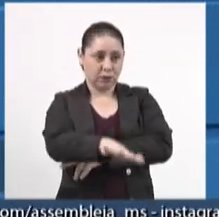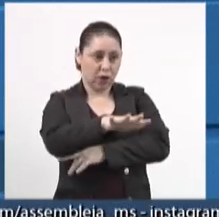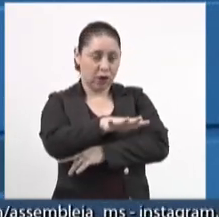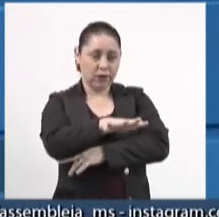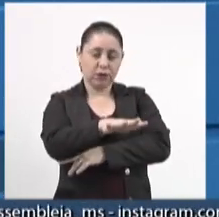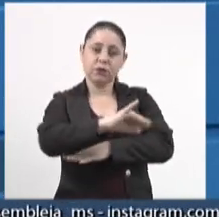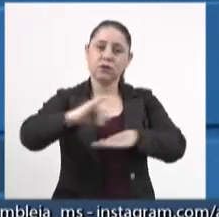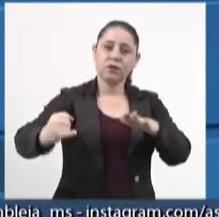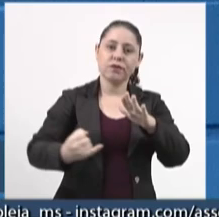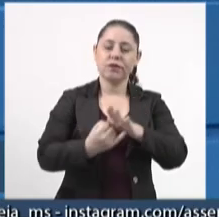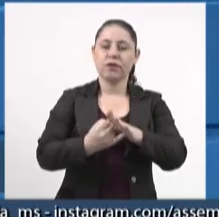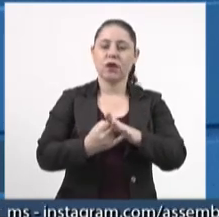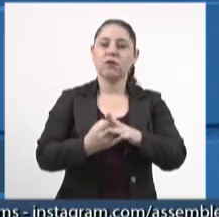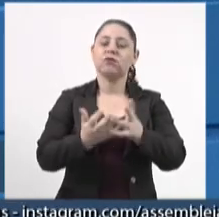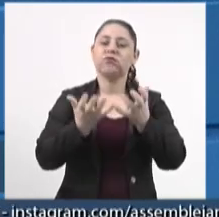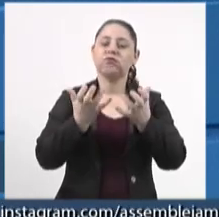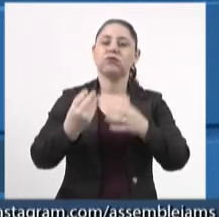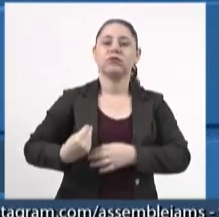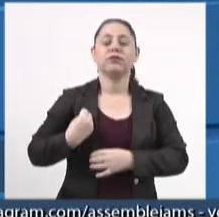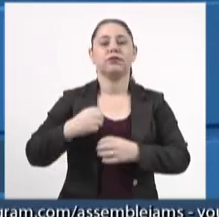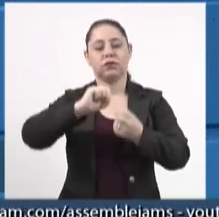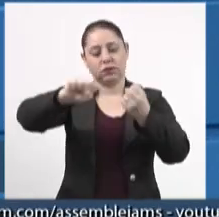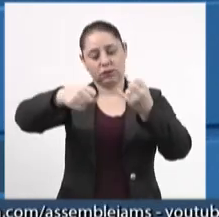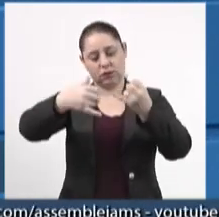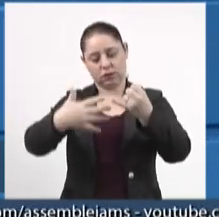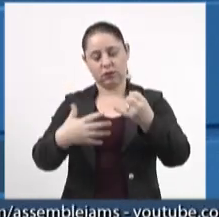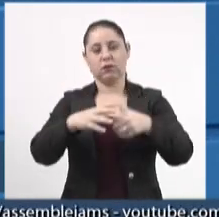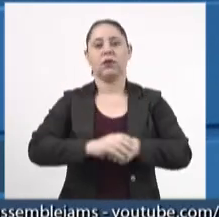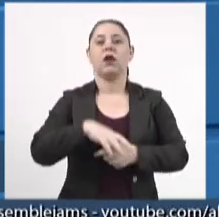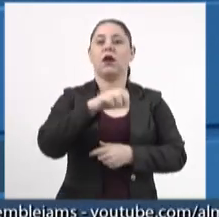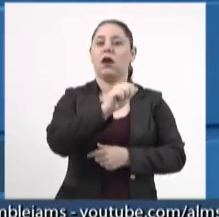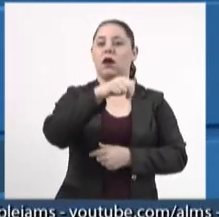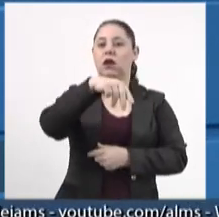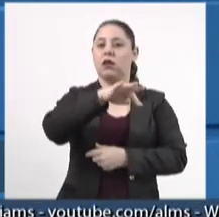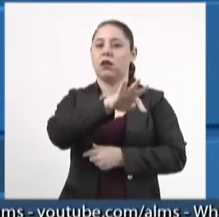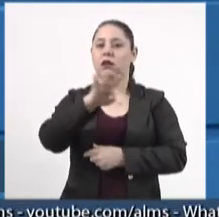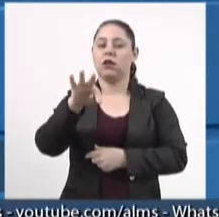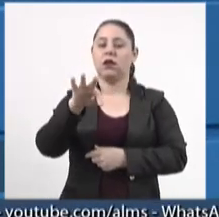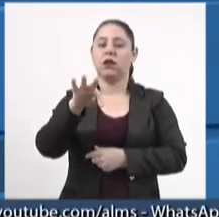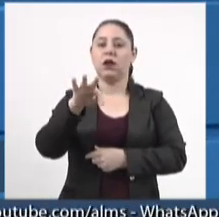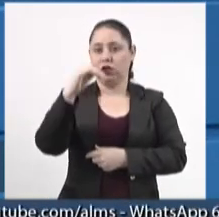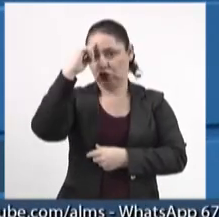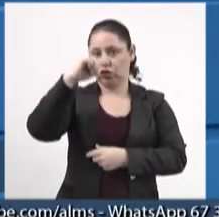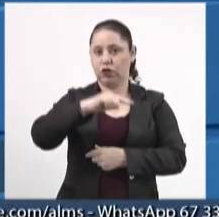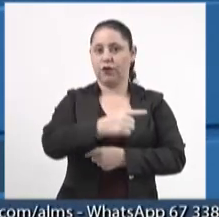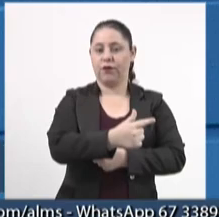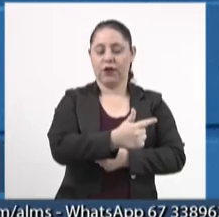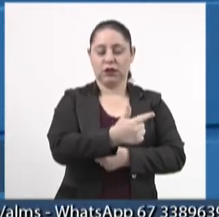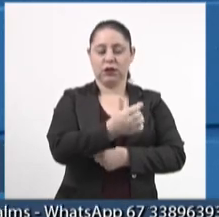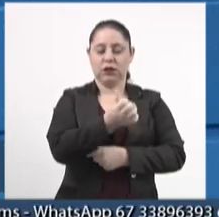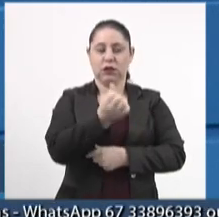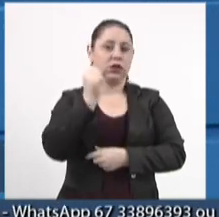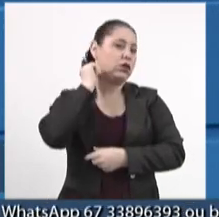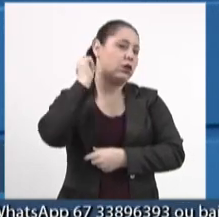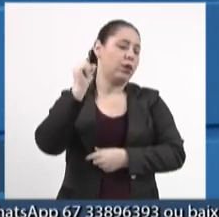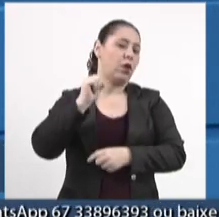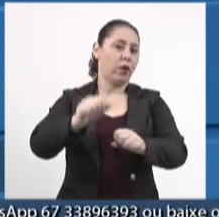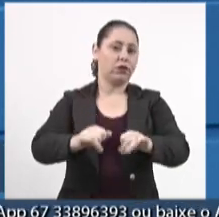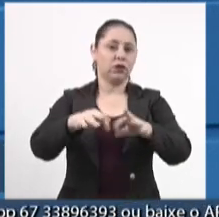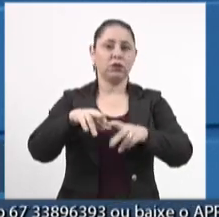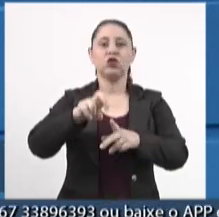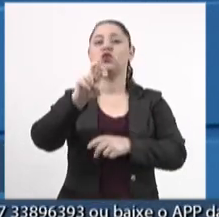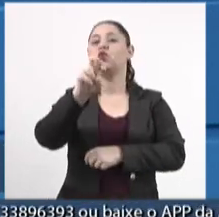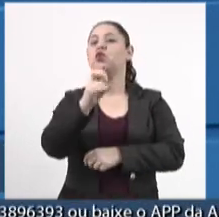e instituições interessadas. Justificativa, a ANTT promoveu em 26/4/2023 a audiência pública